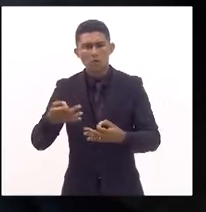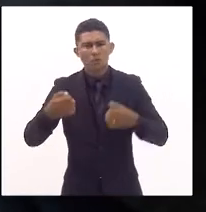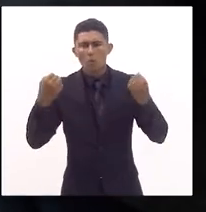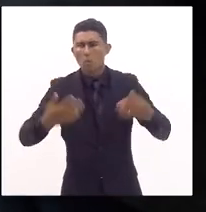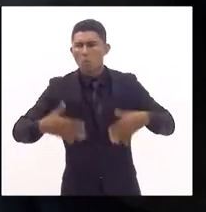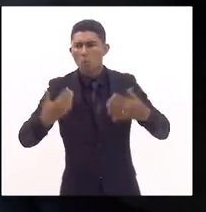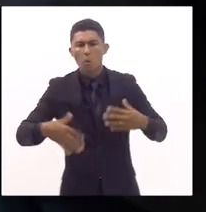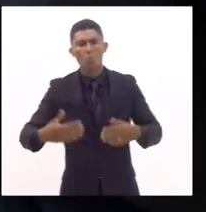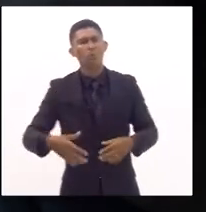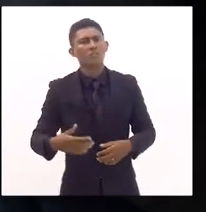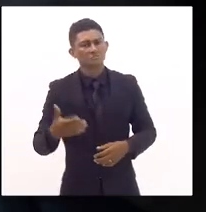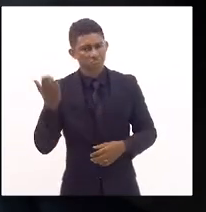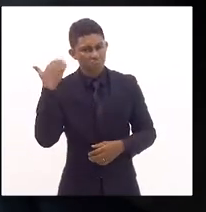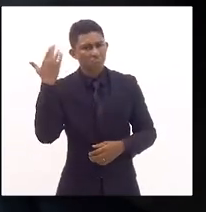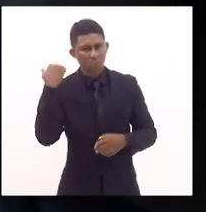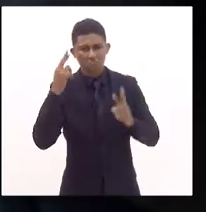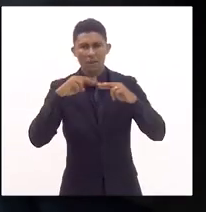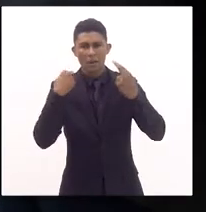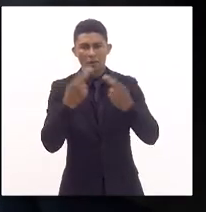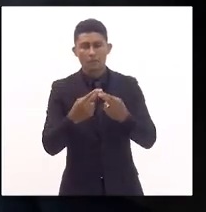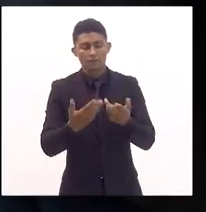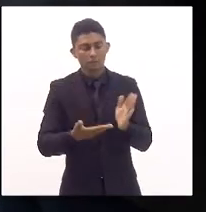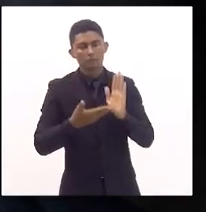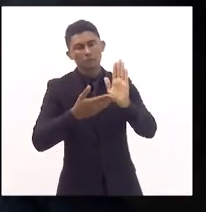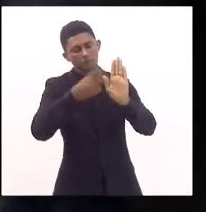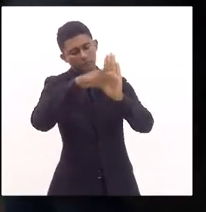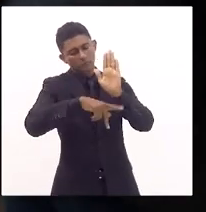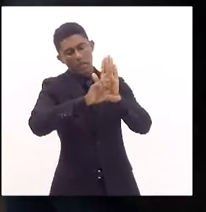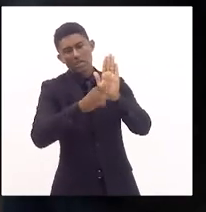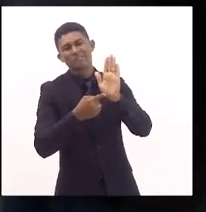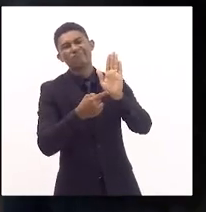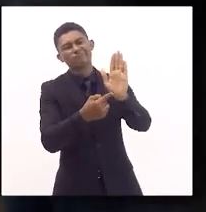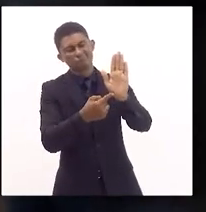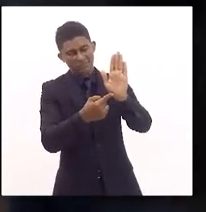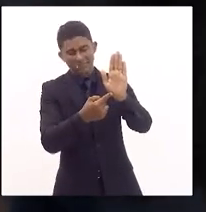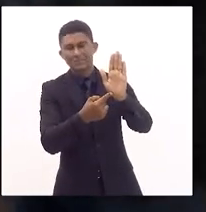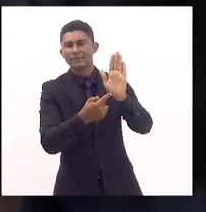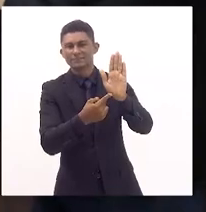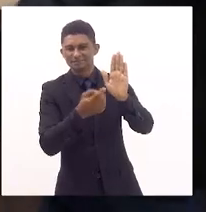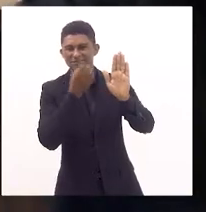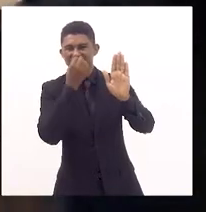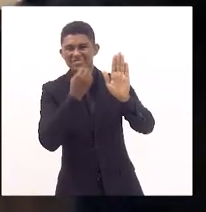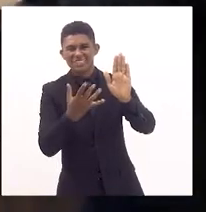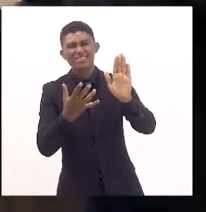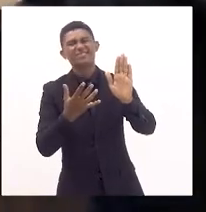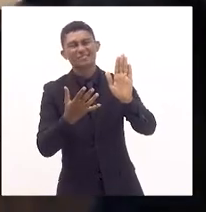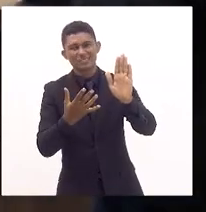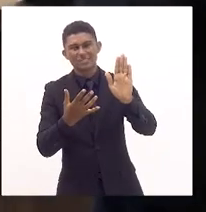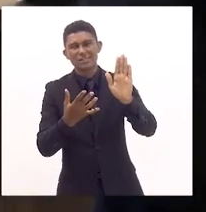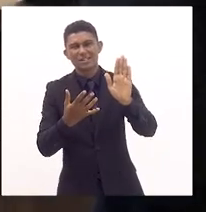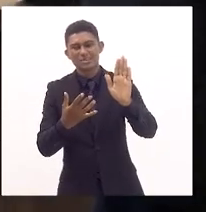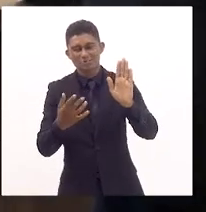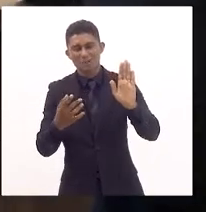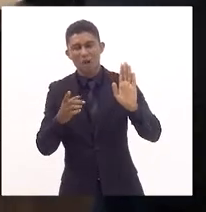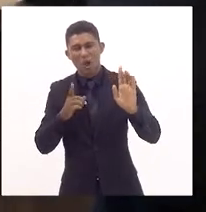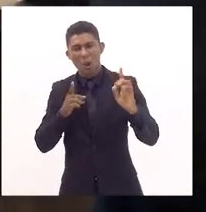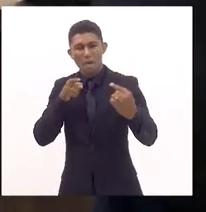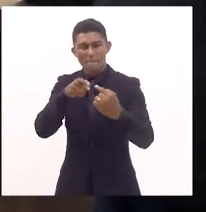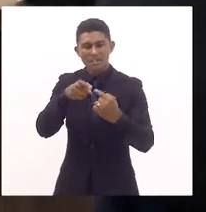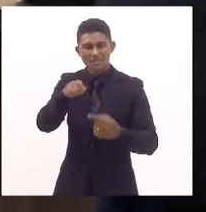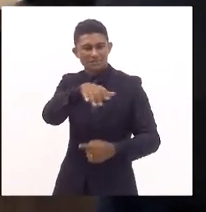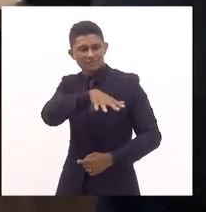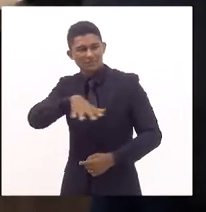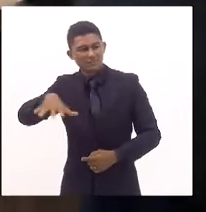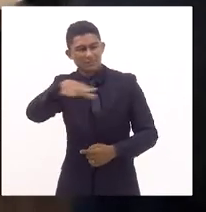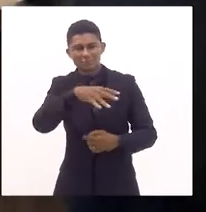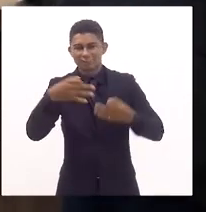outro. Esse projeto, ele veio contemplar mesmo toda a categoria. Então, eu não